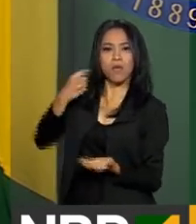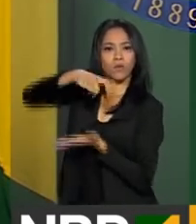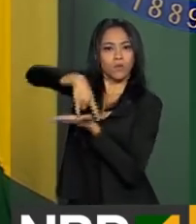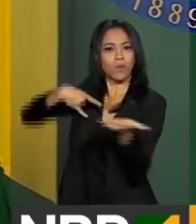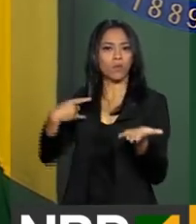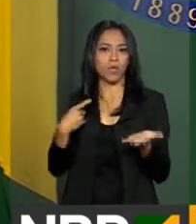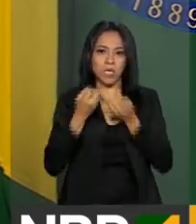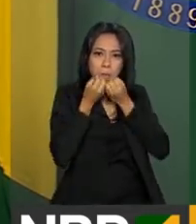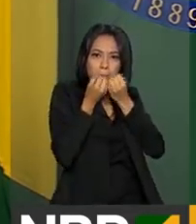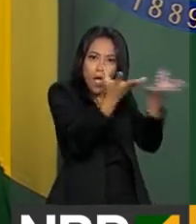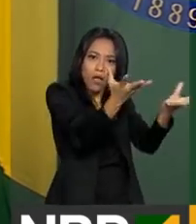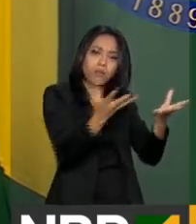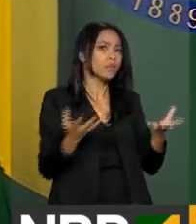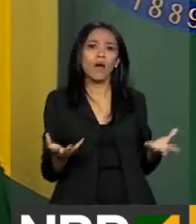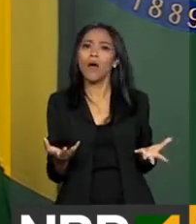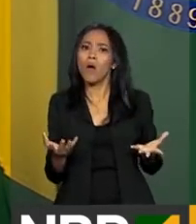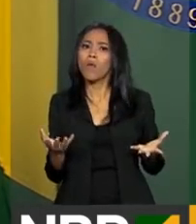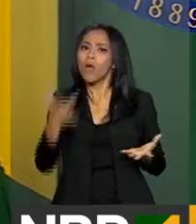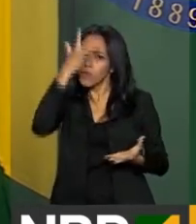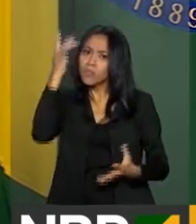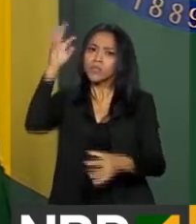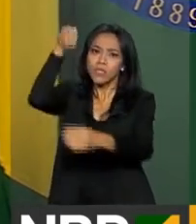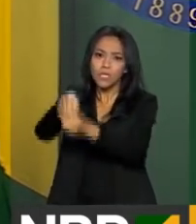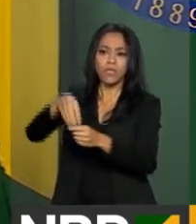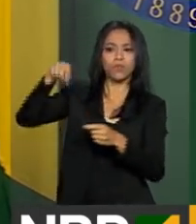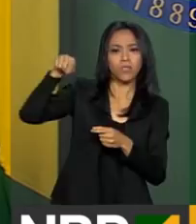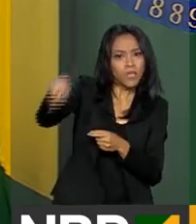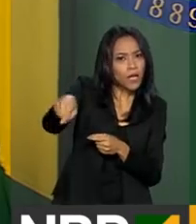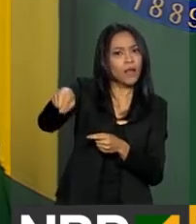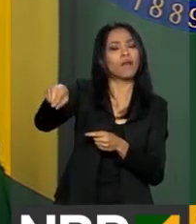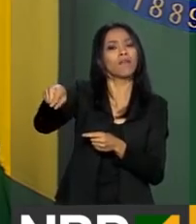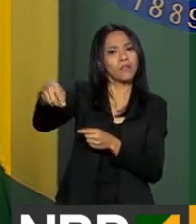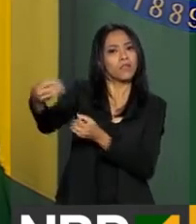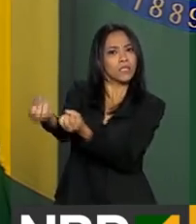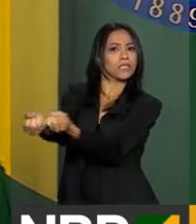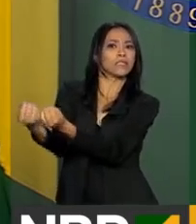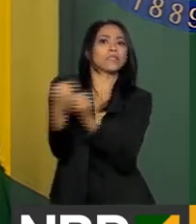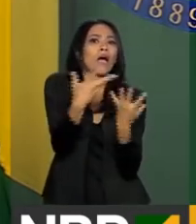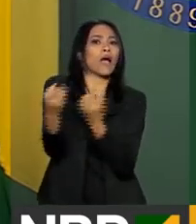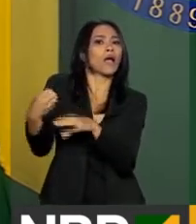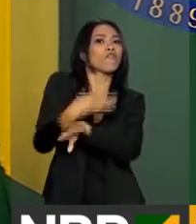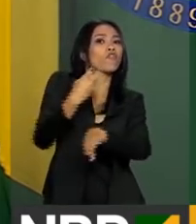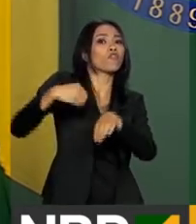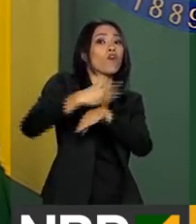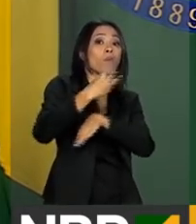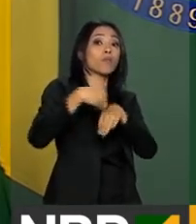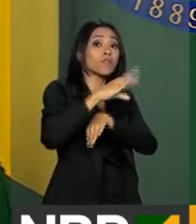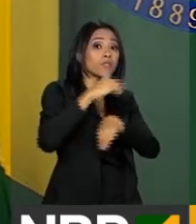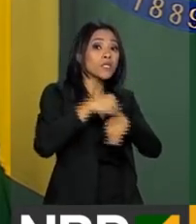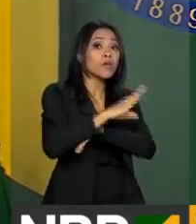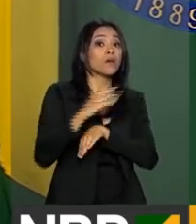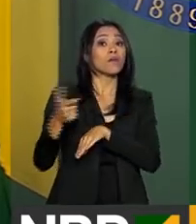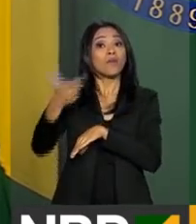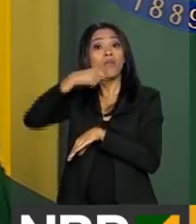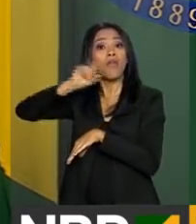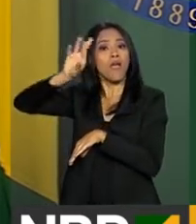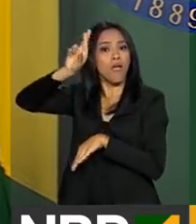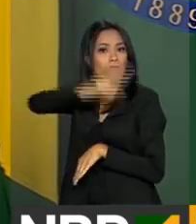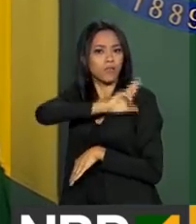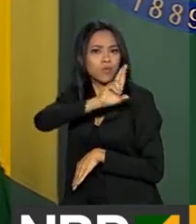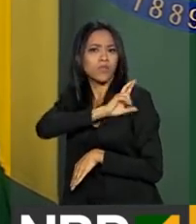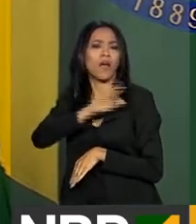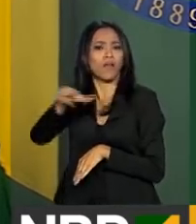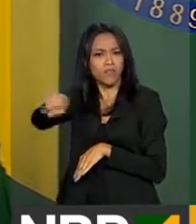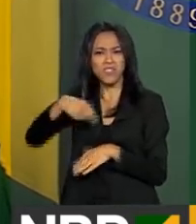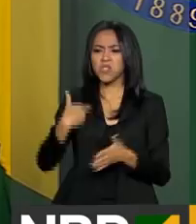autos os dados são fornecidos por quem preside o inquérito quem comanda o inquérito seja